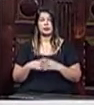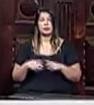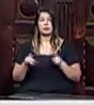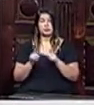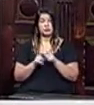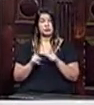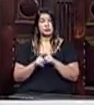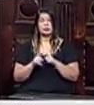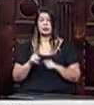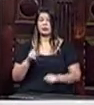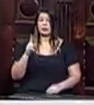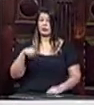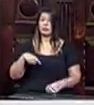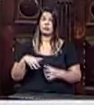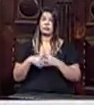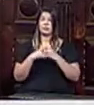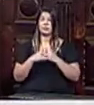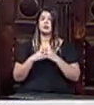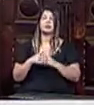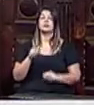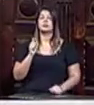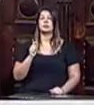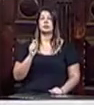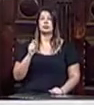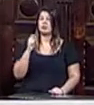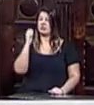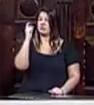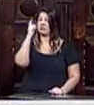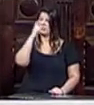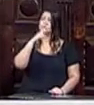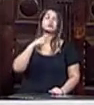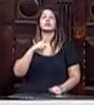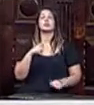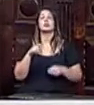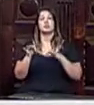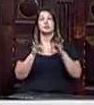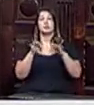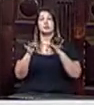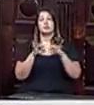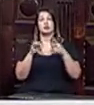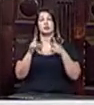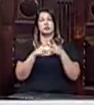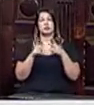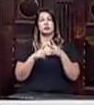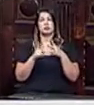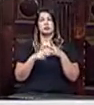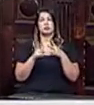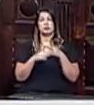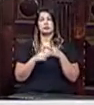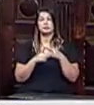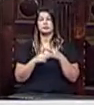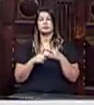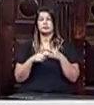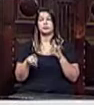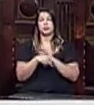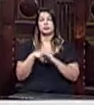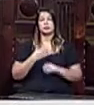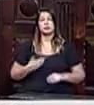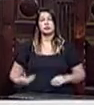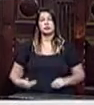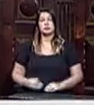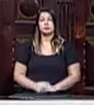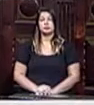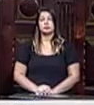como complicado também é o segundo projeto, a segunda mensagem do